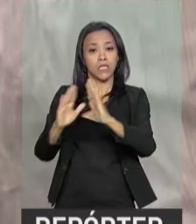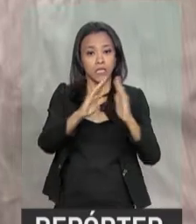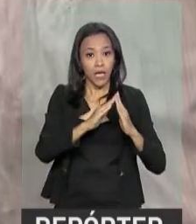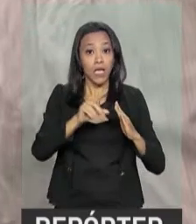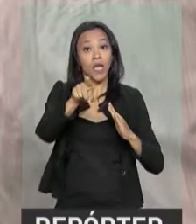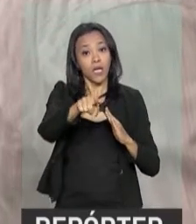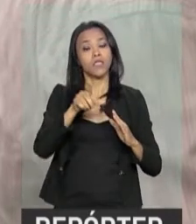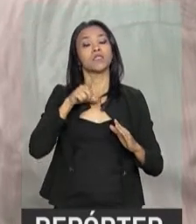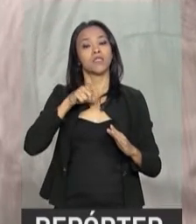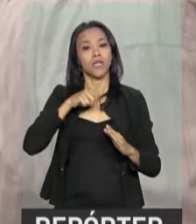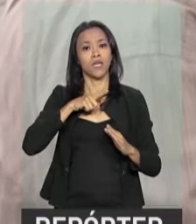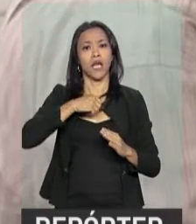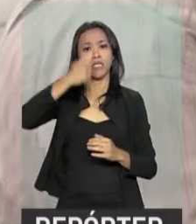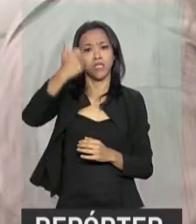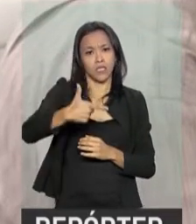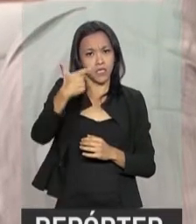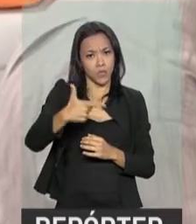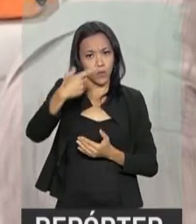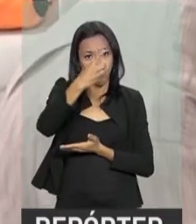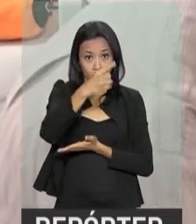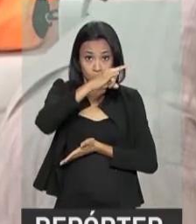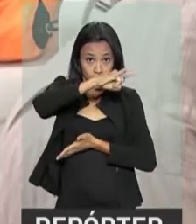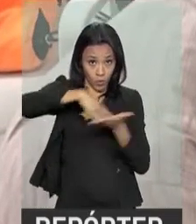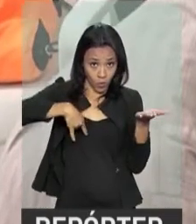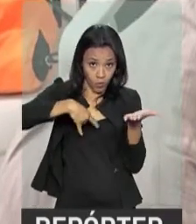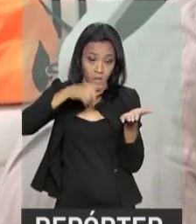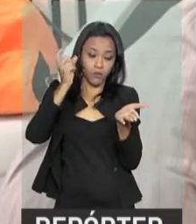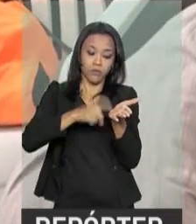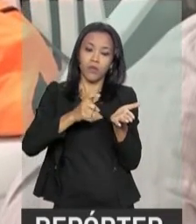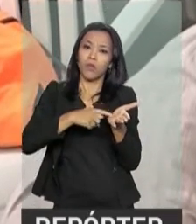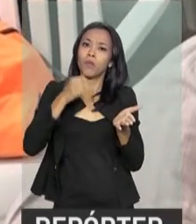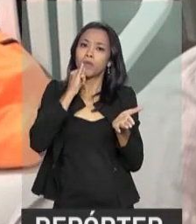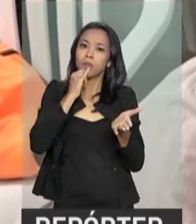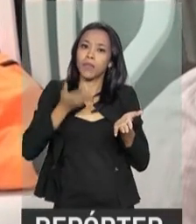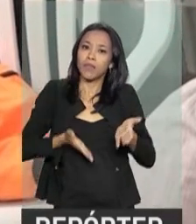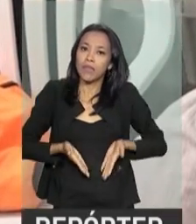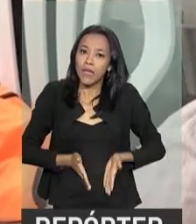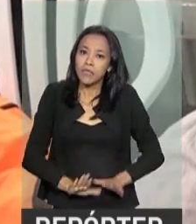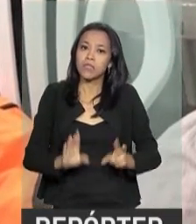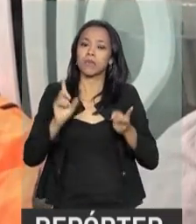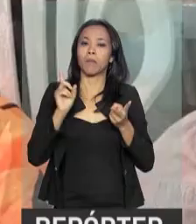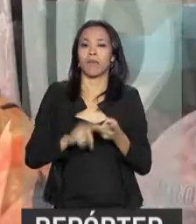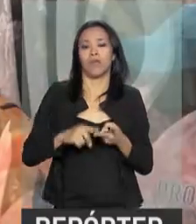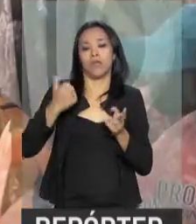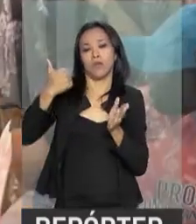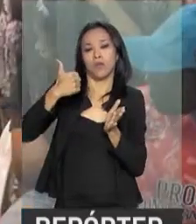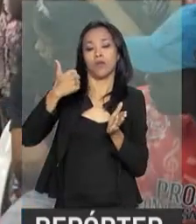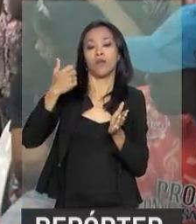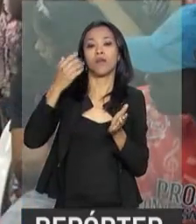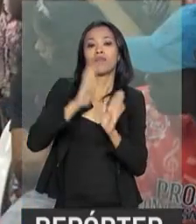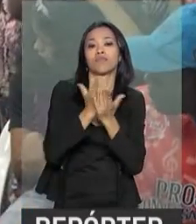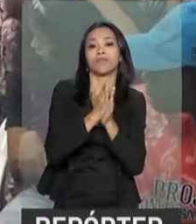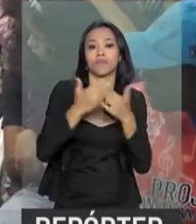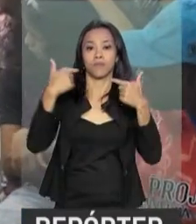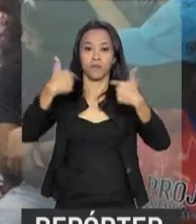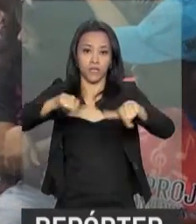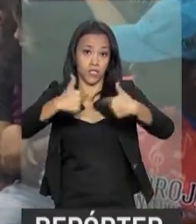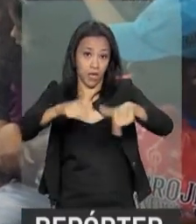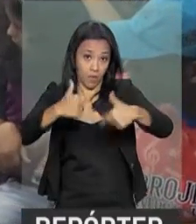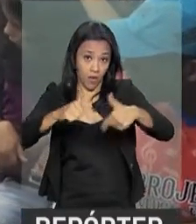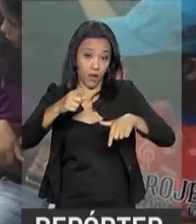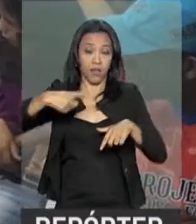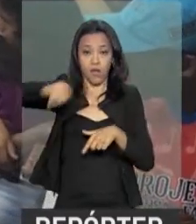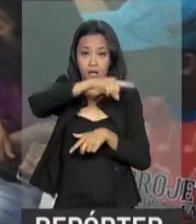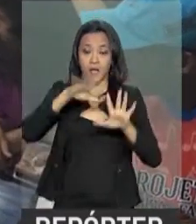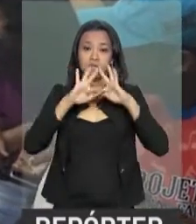recebendo a segunda via de documentos como certidão de nascimento e carteira de trabalho as famílias também estão